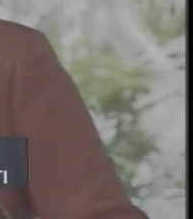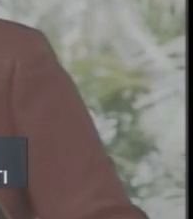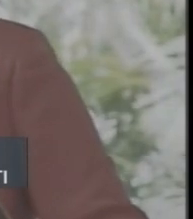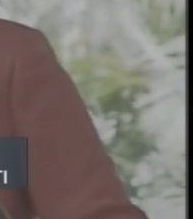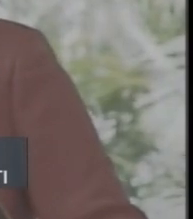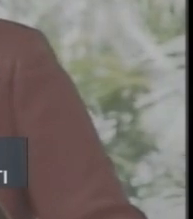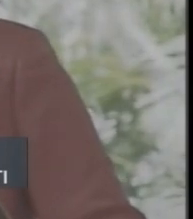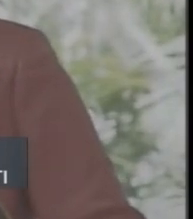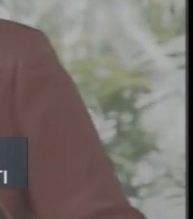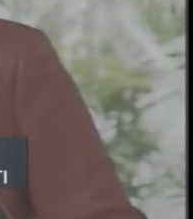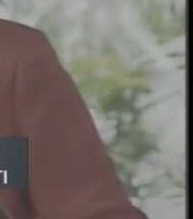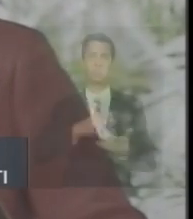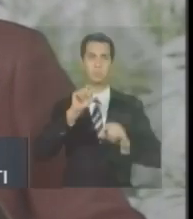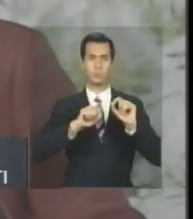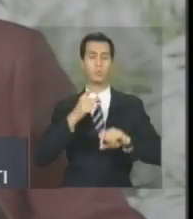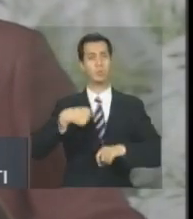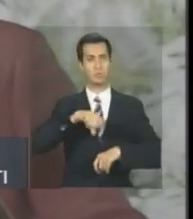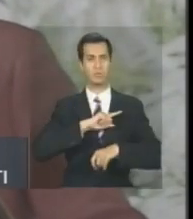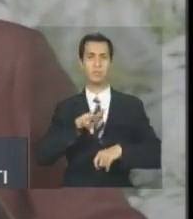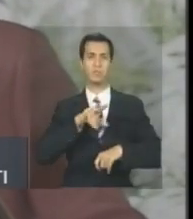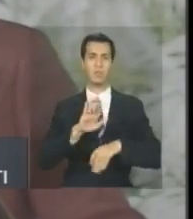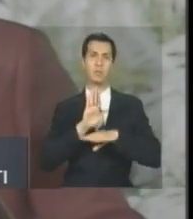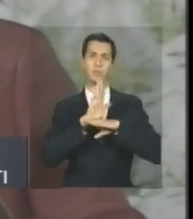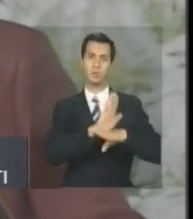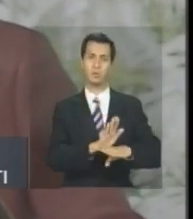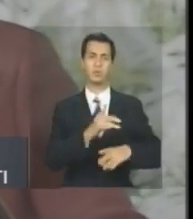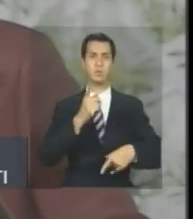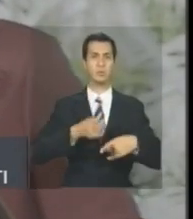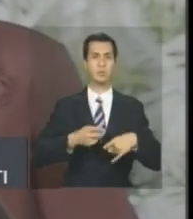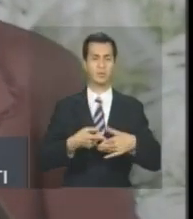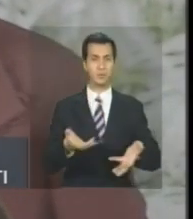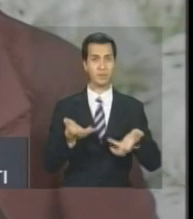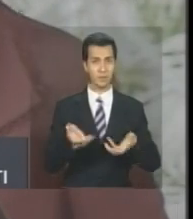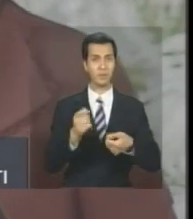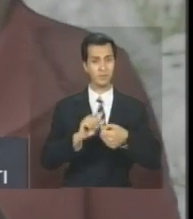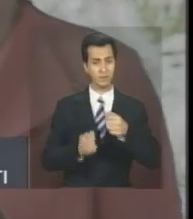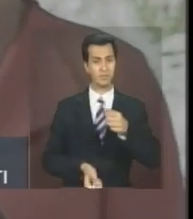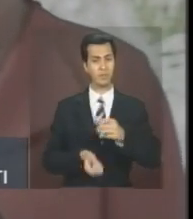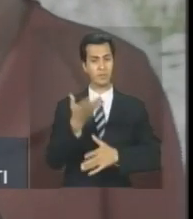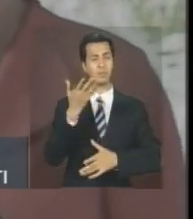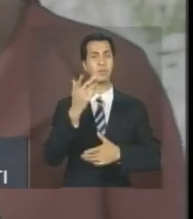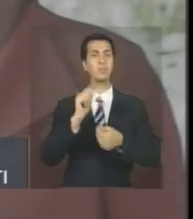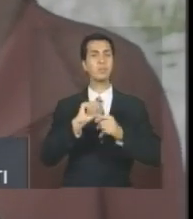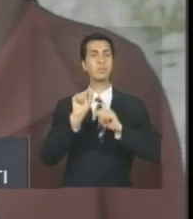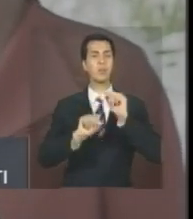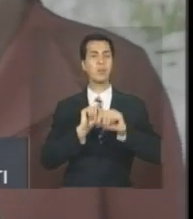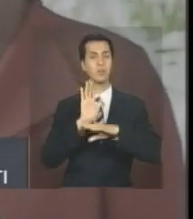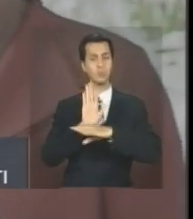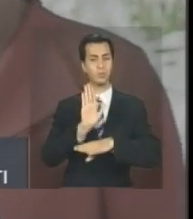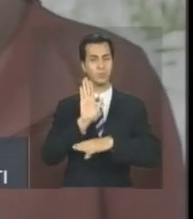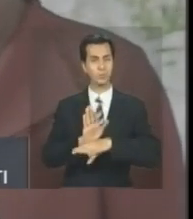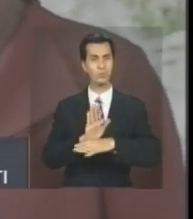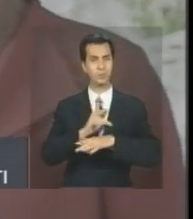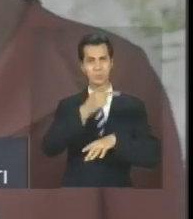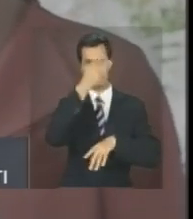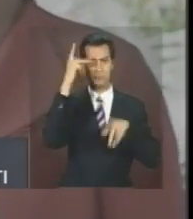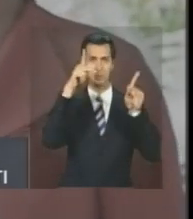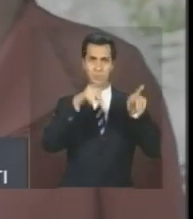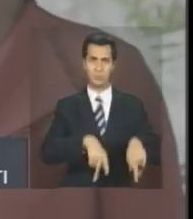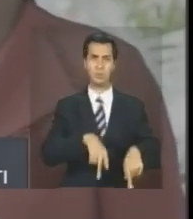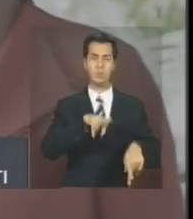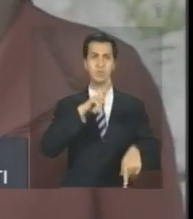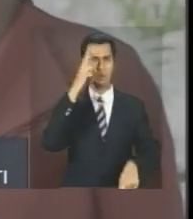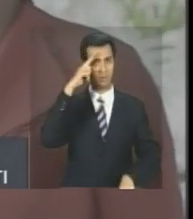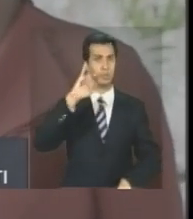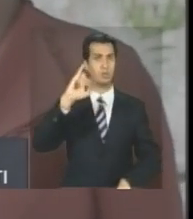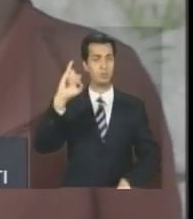que continuaremos cooperando com vistas a criar para os haitianos condições melhores de vida no